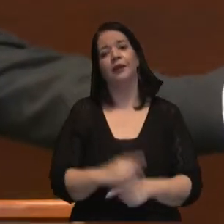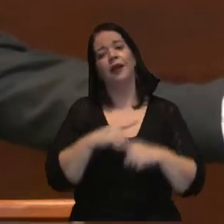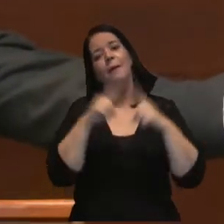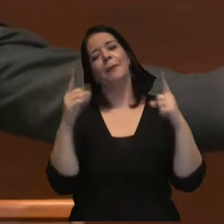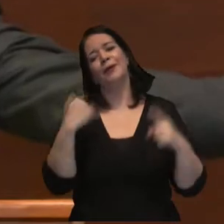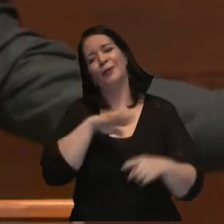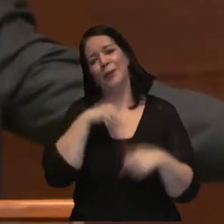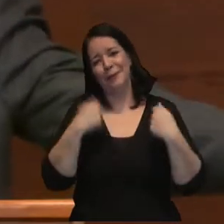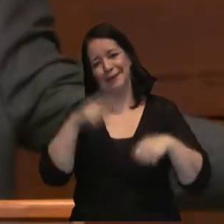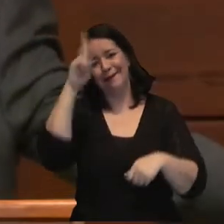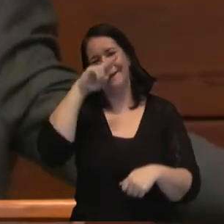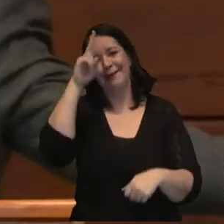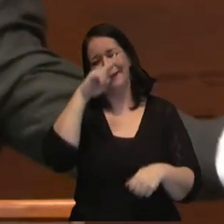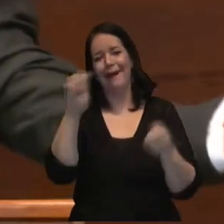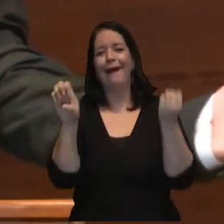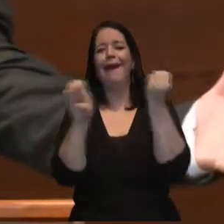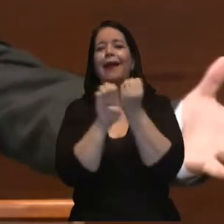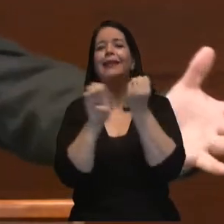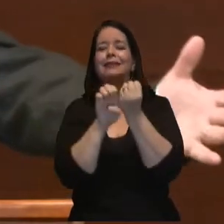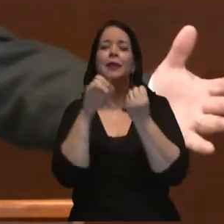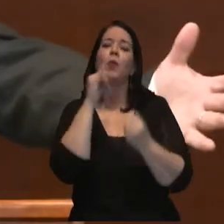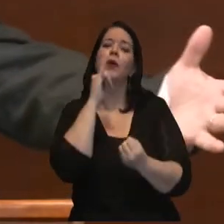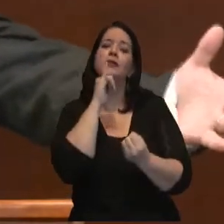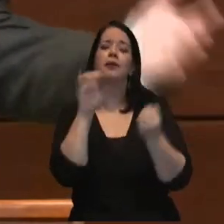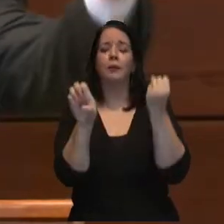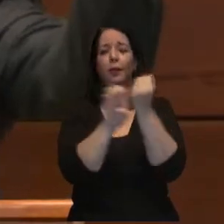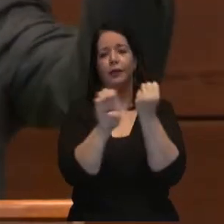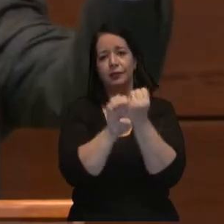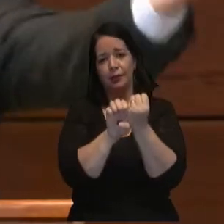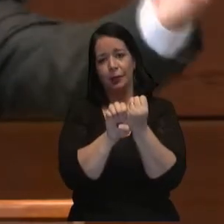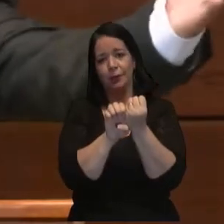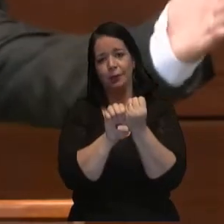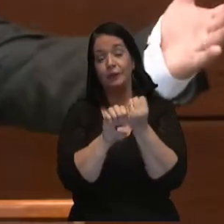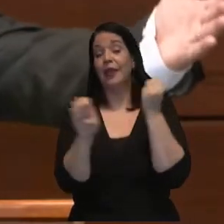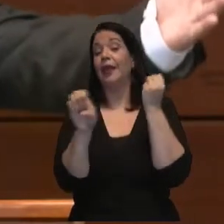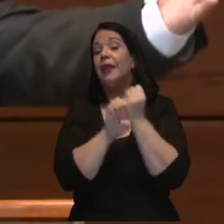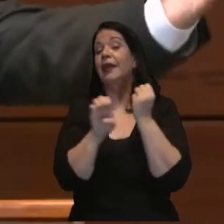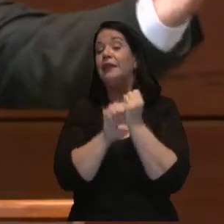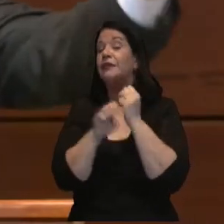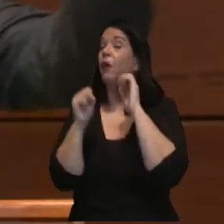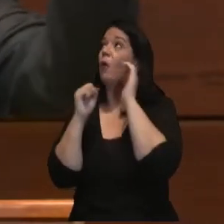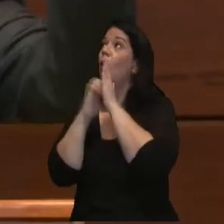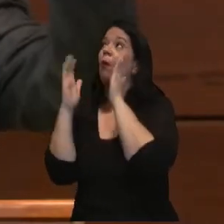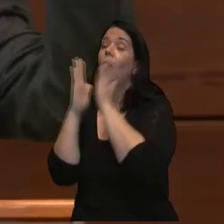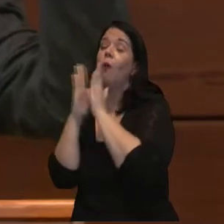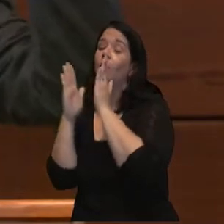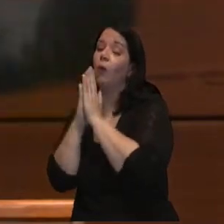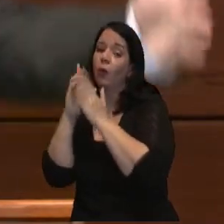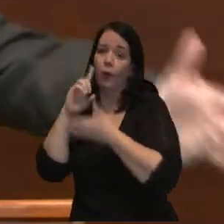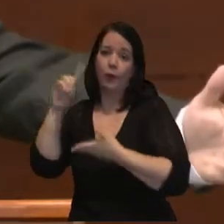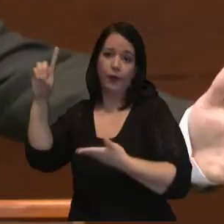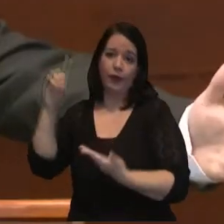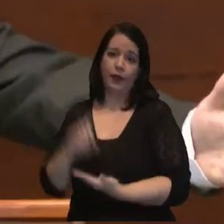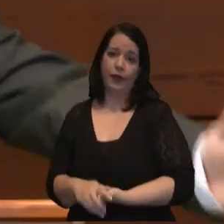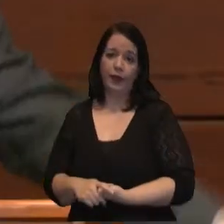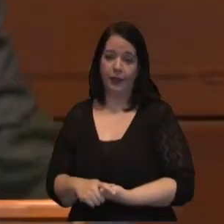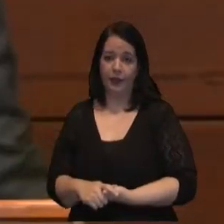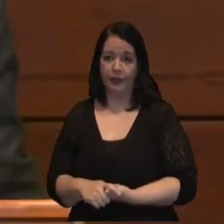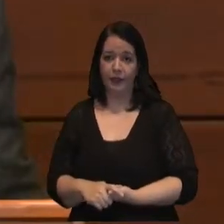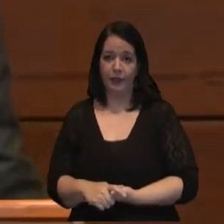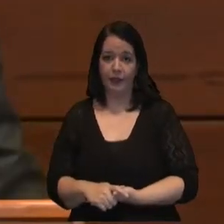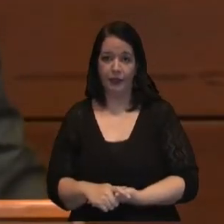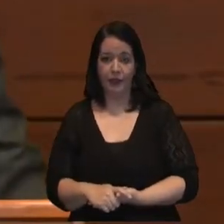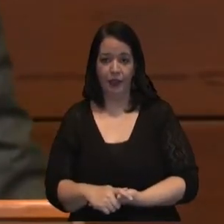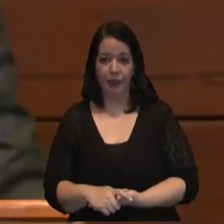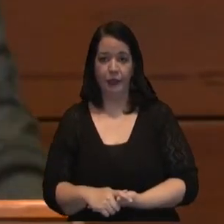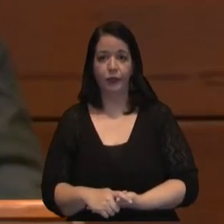para clamarmos ao Senhor: ó Senhor, tenha misericórdia de nós, porque nós criticamos estas coisas, mas